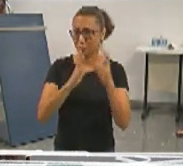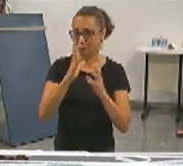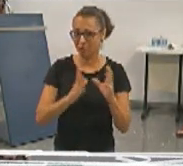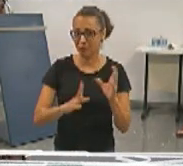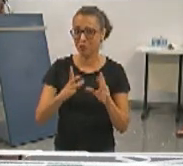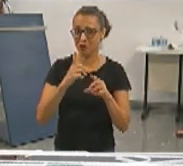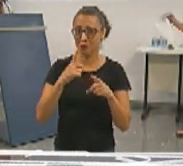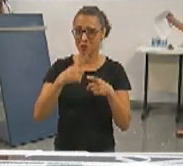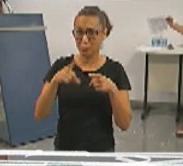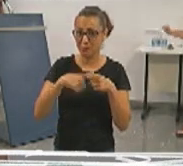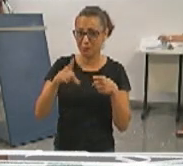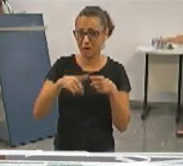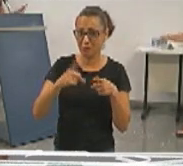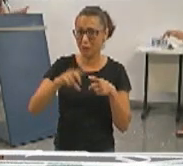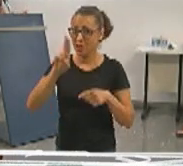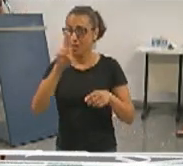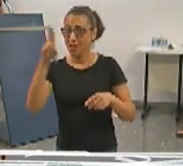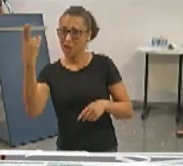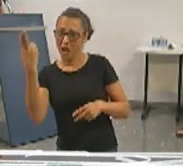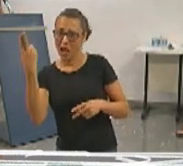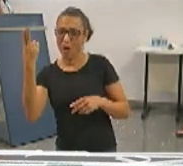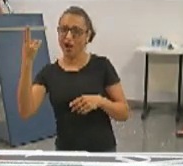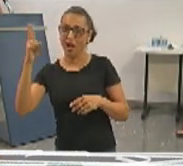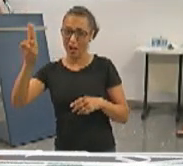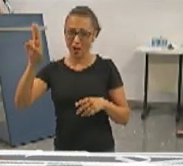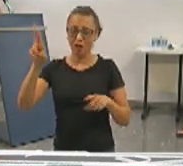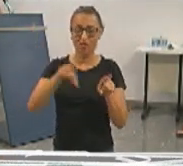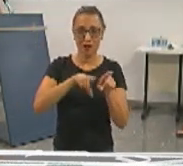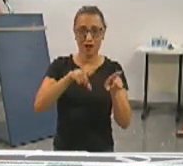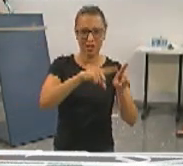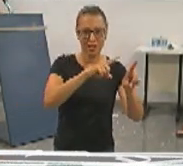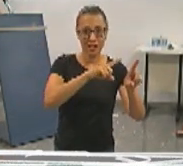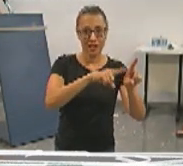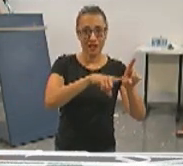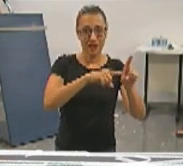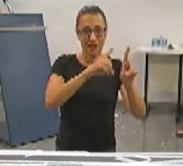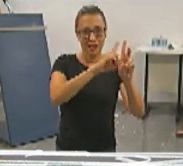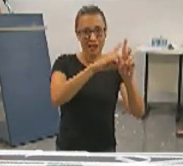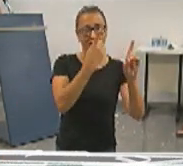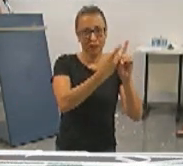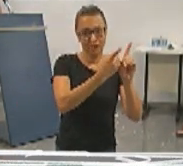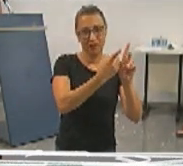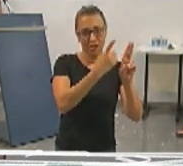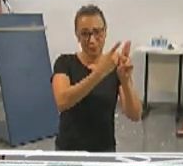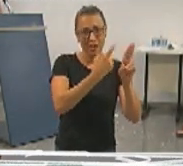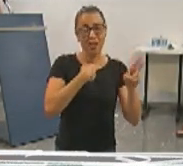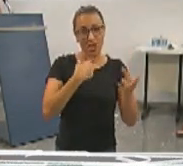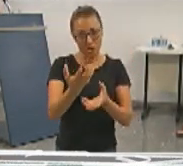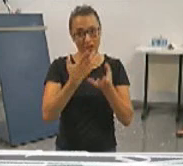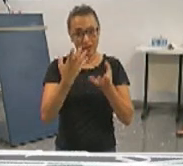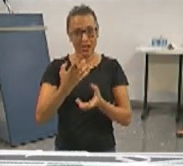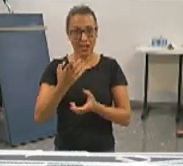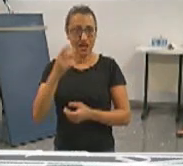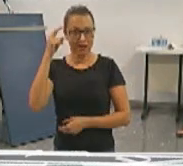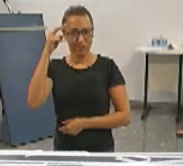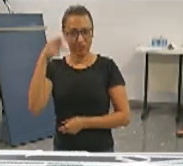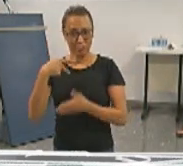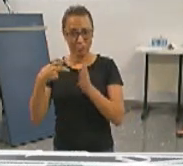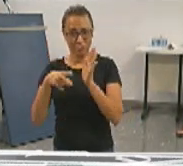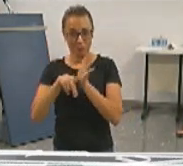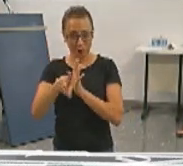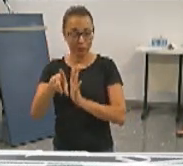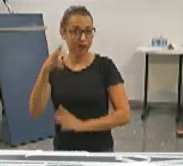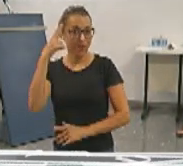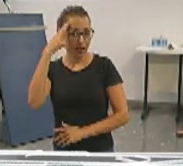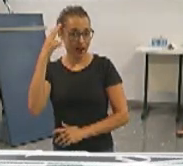o HU e a universidade. Tempo. Então, gostaríamos de saber de você, Tiene, tempo, olhando os programas e vendo que é o que